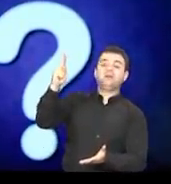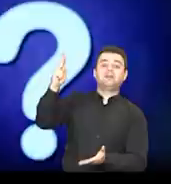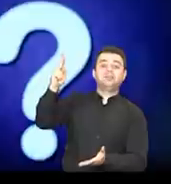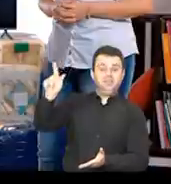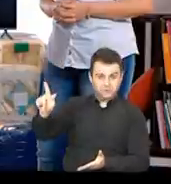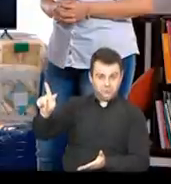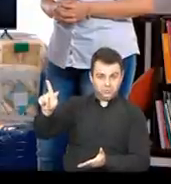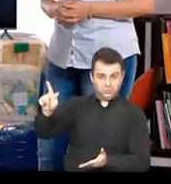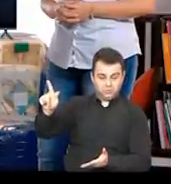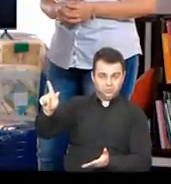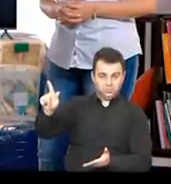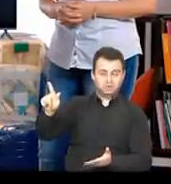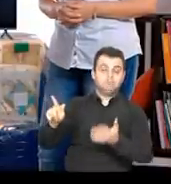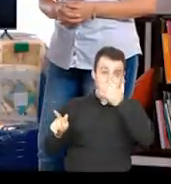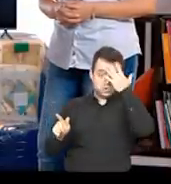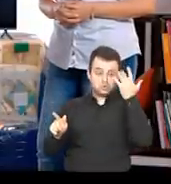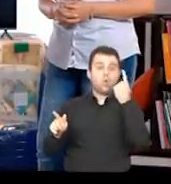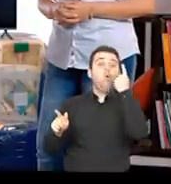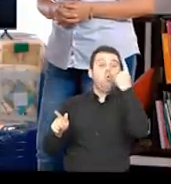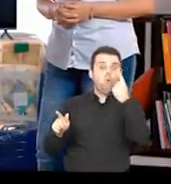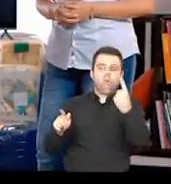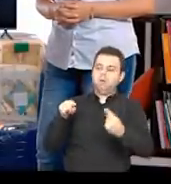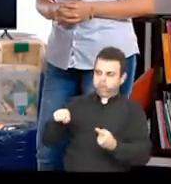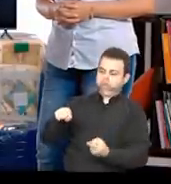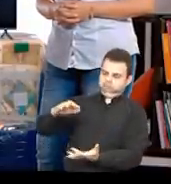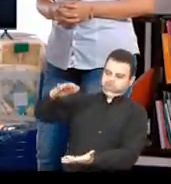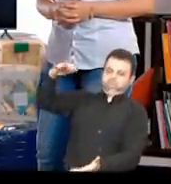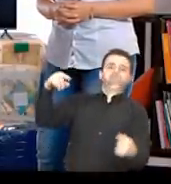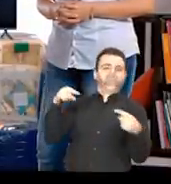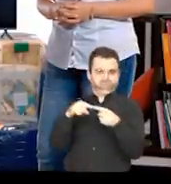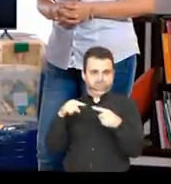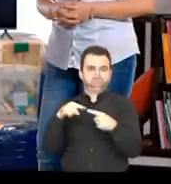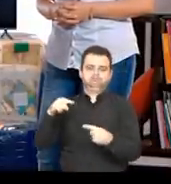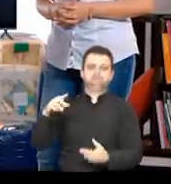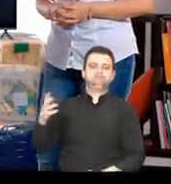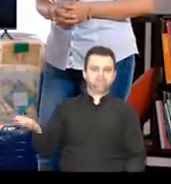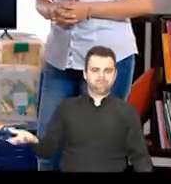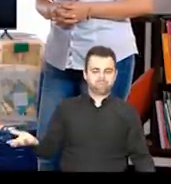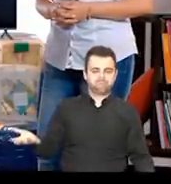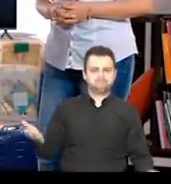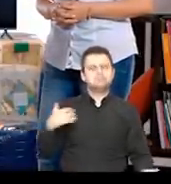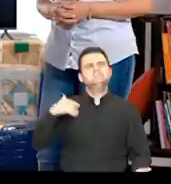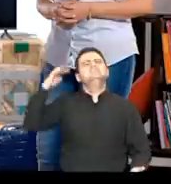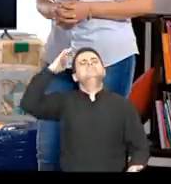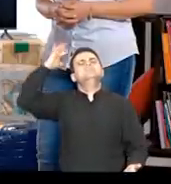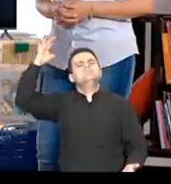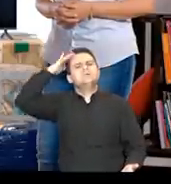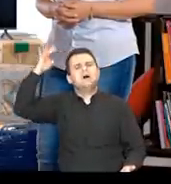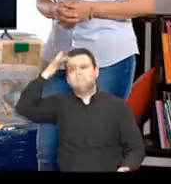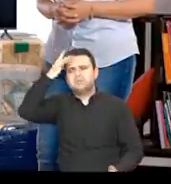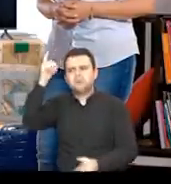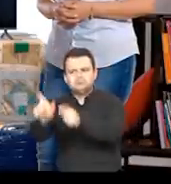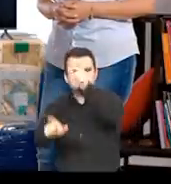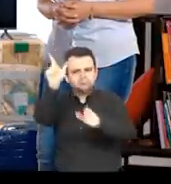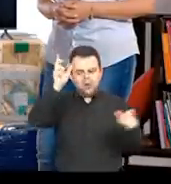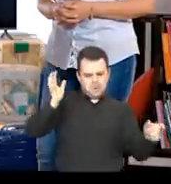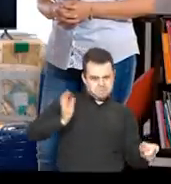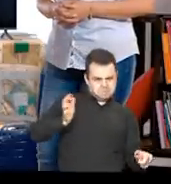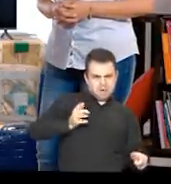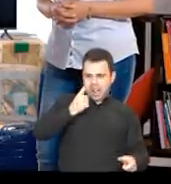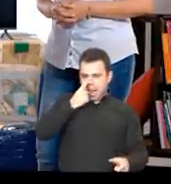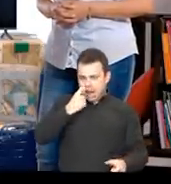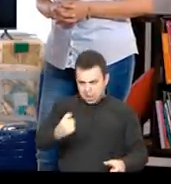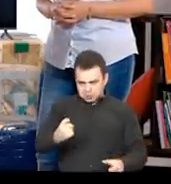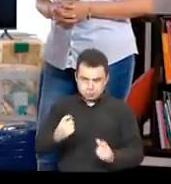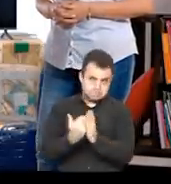dia. Então, a gente tem que pensar, esse lixo, quem tem mais dinheiro acaba produzindo mais lixo